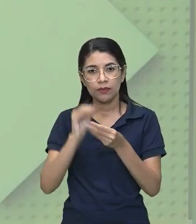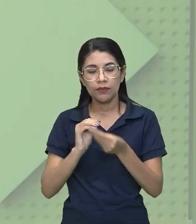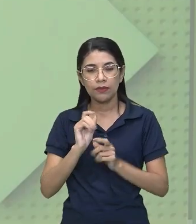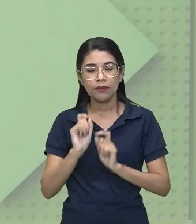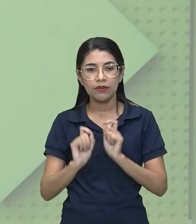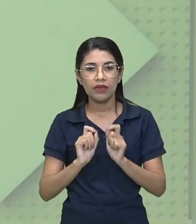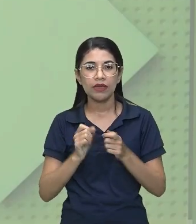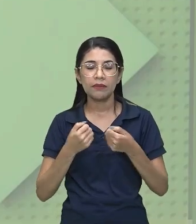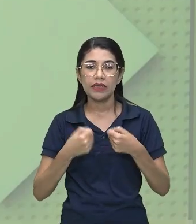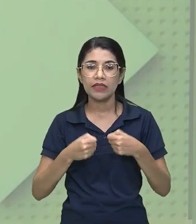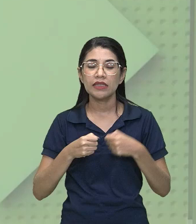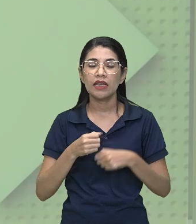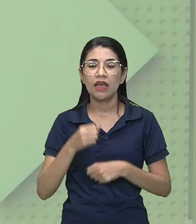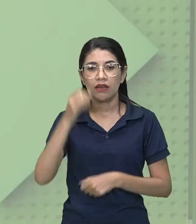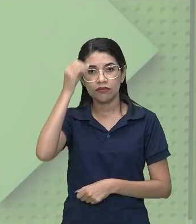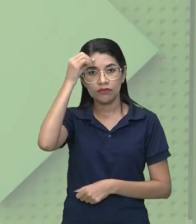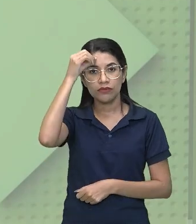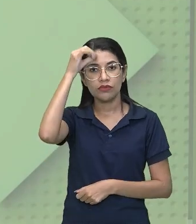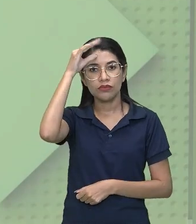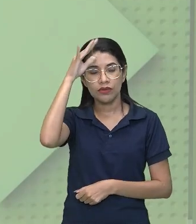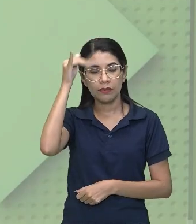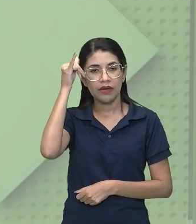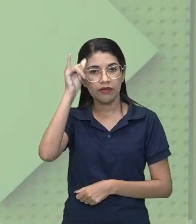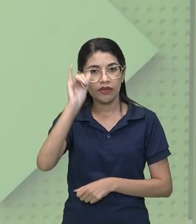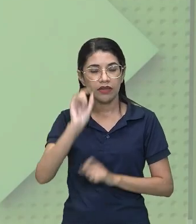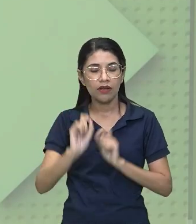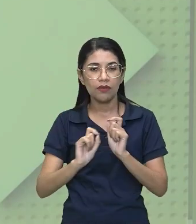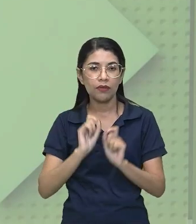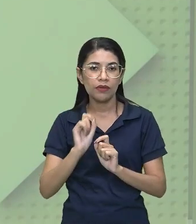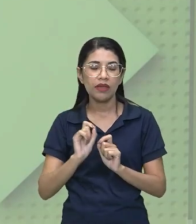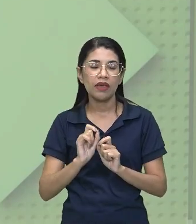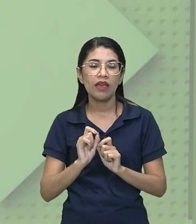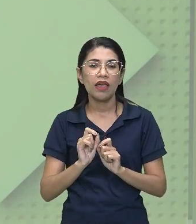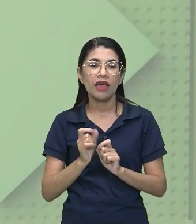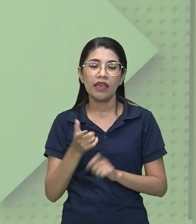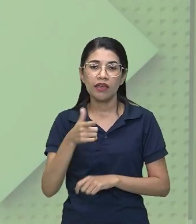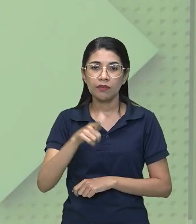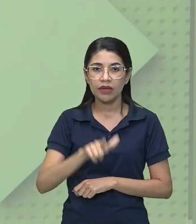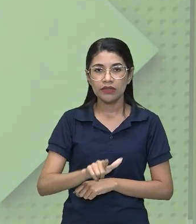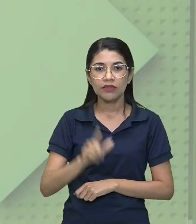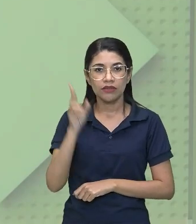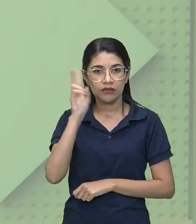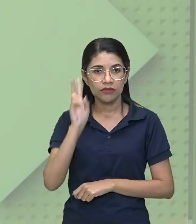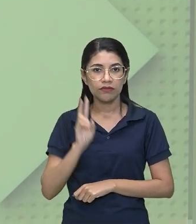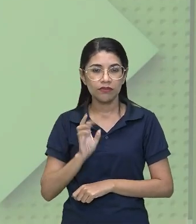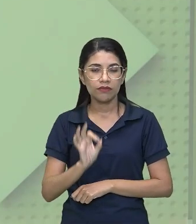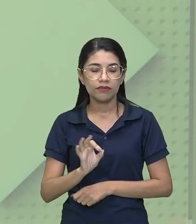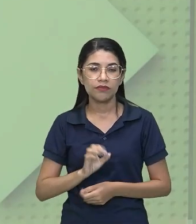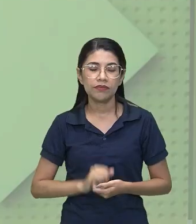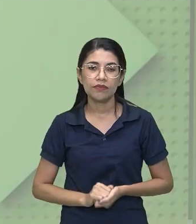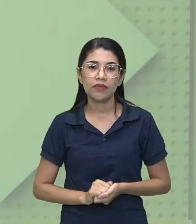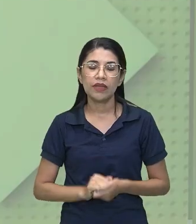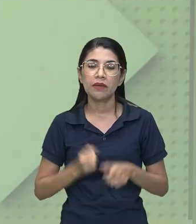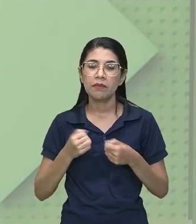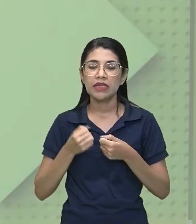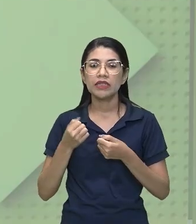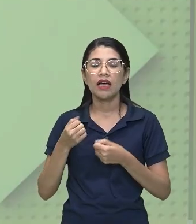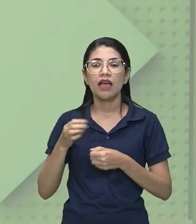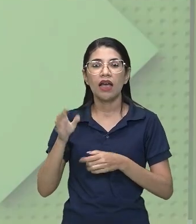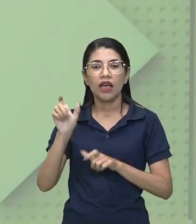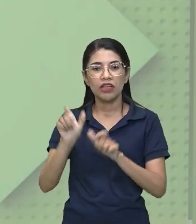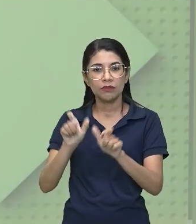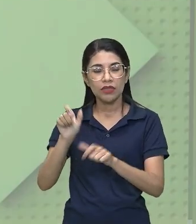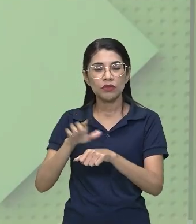ter mais conhecimento para que a gente não faça isso de novo, né? Tratar esses doentes